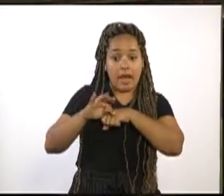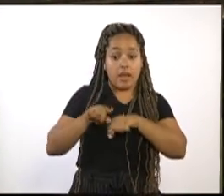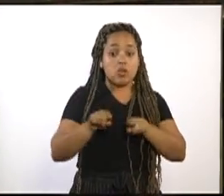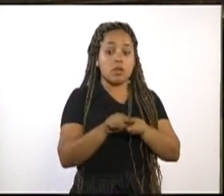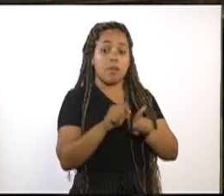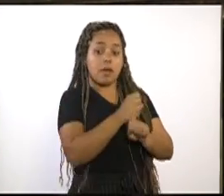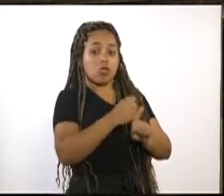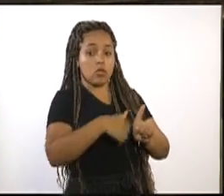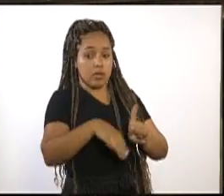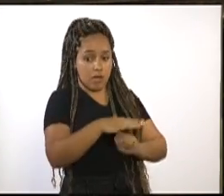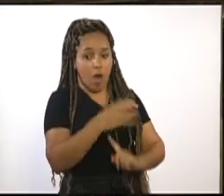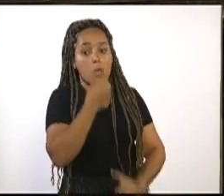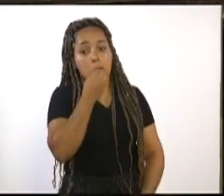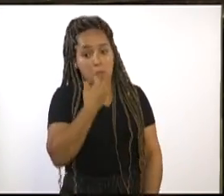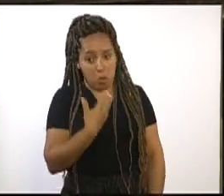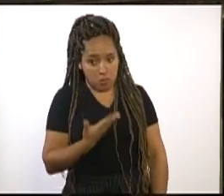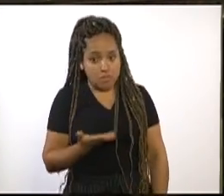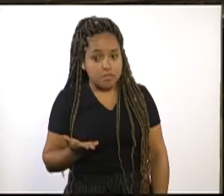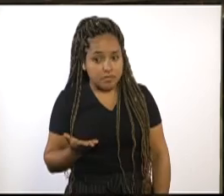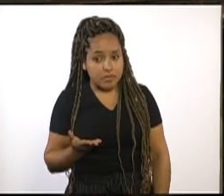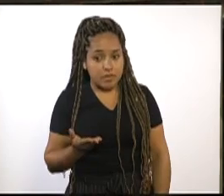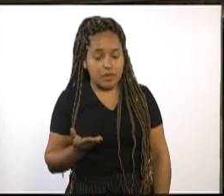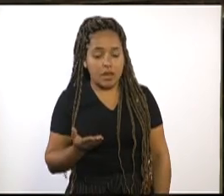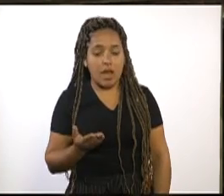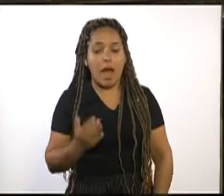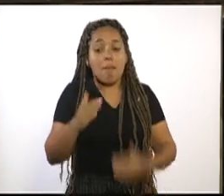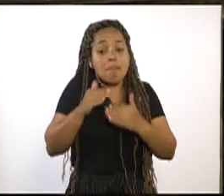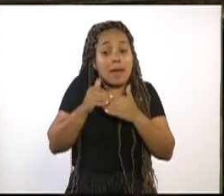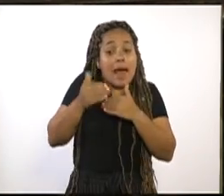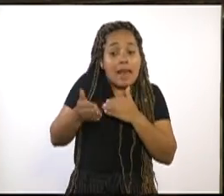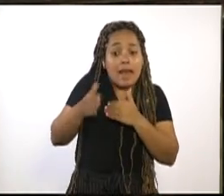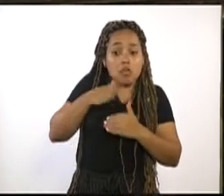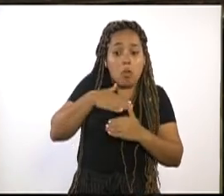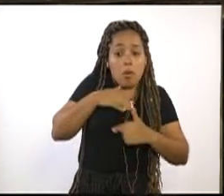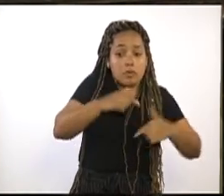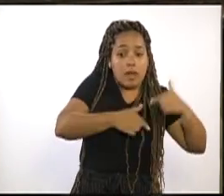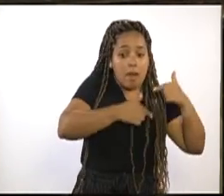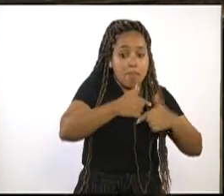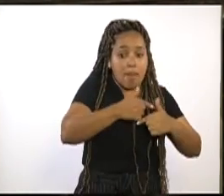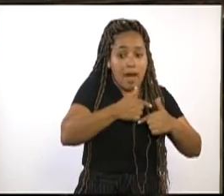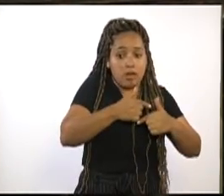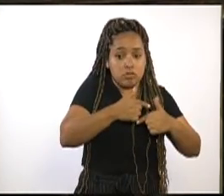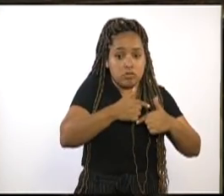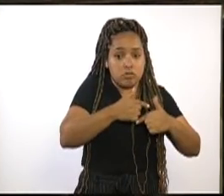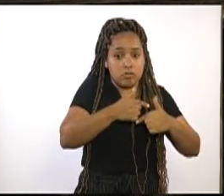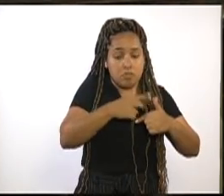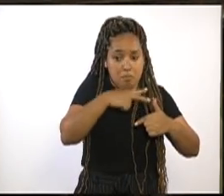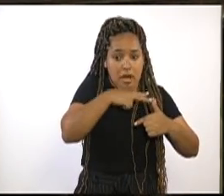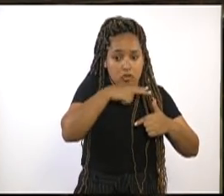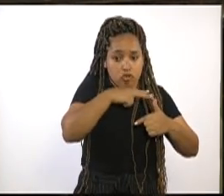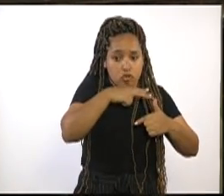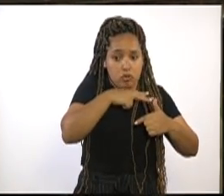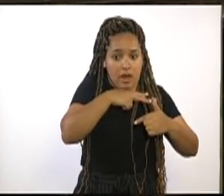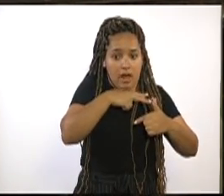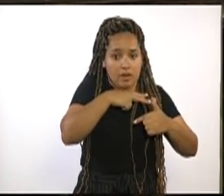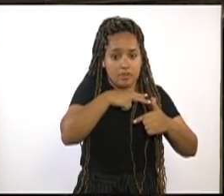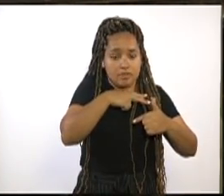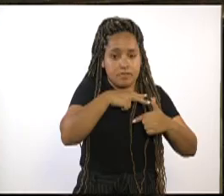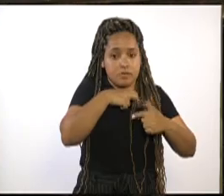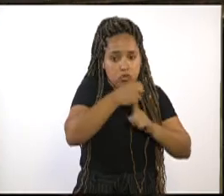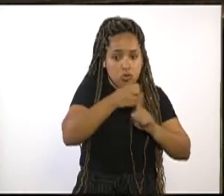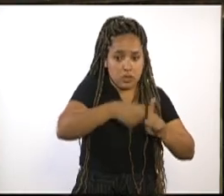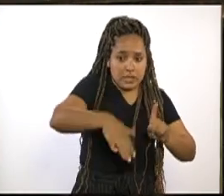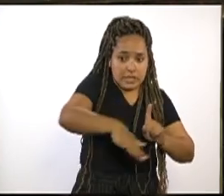Bom, e para além do meu trabalho secular, como uma trabalhadora